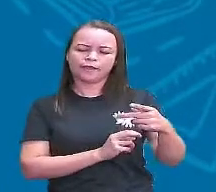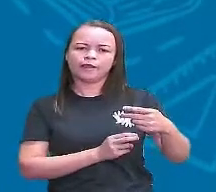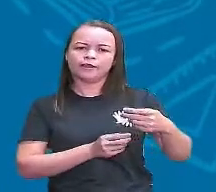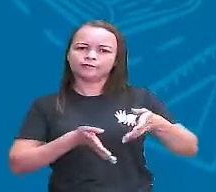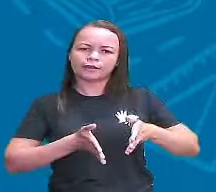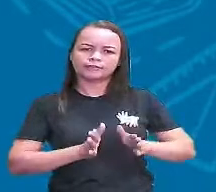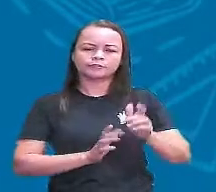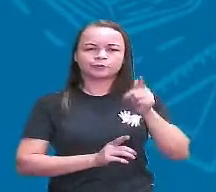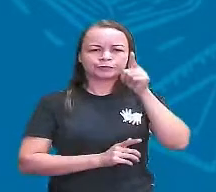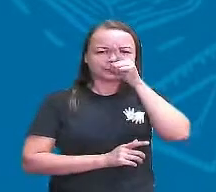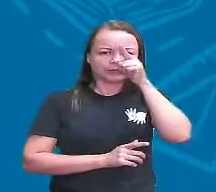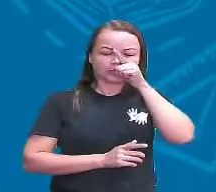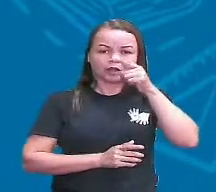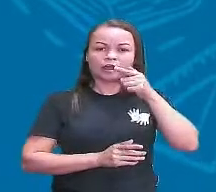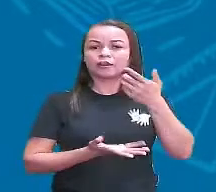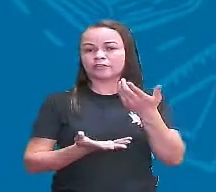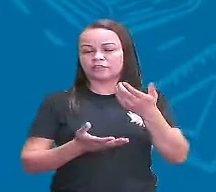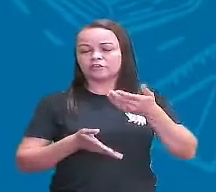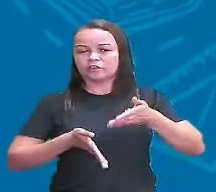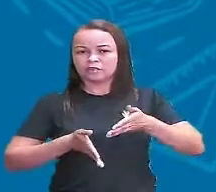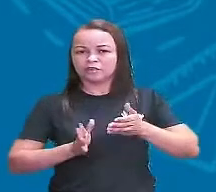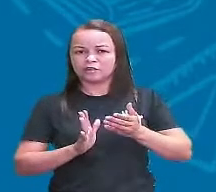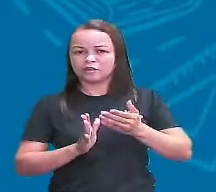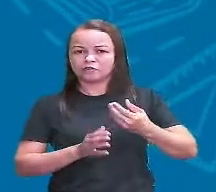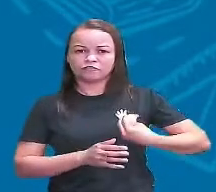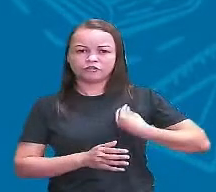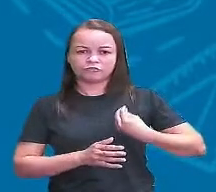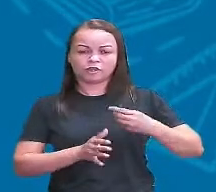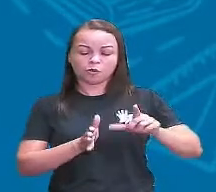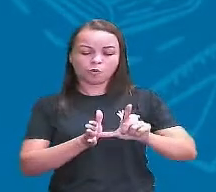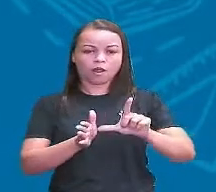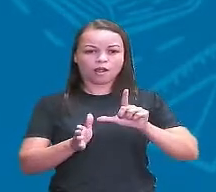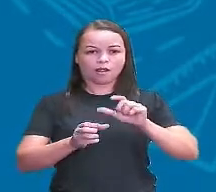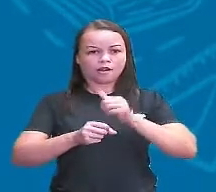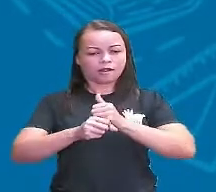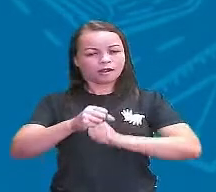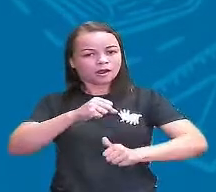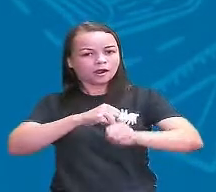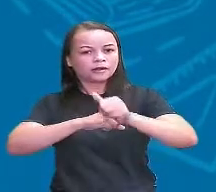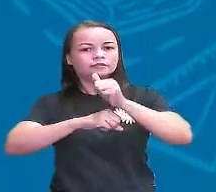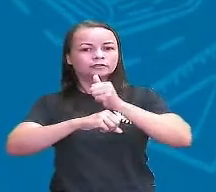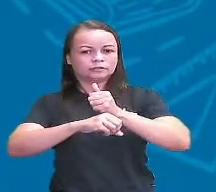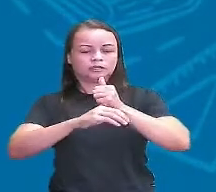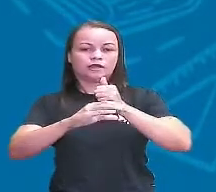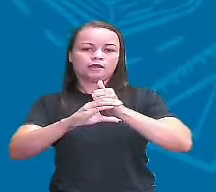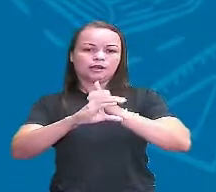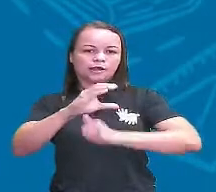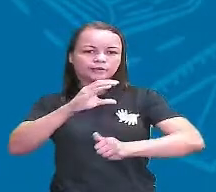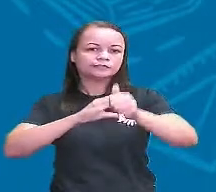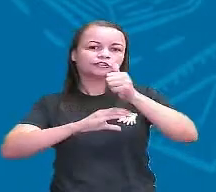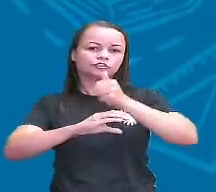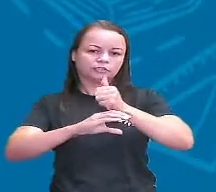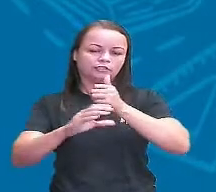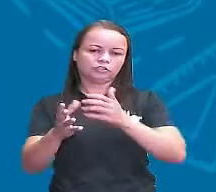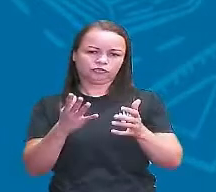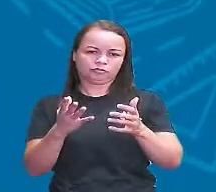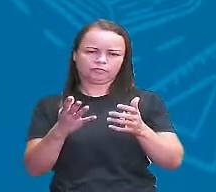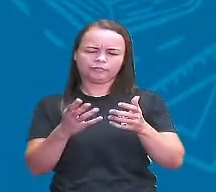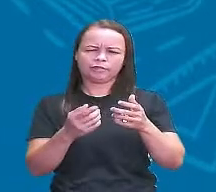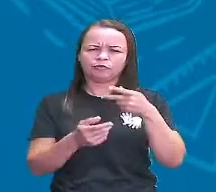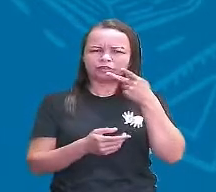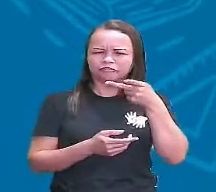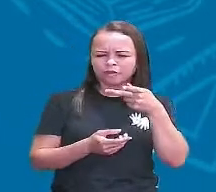viveu antes de Cristo, há muito tempo. Pelo que se conta, ele foi um escravo, tá?